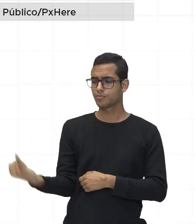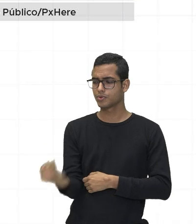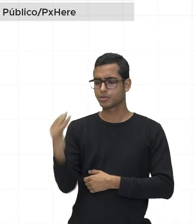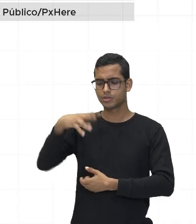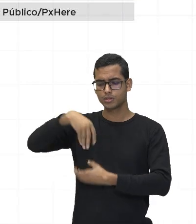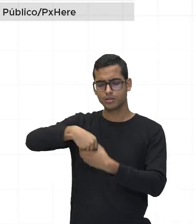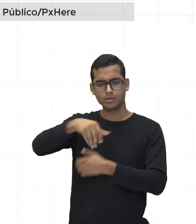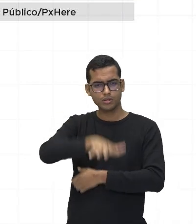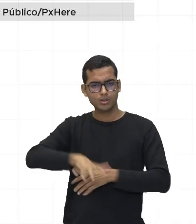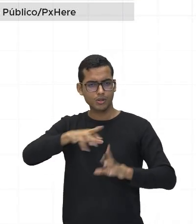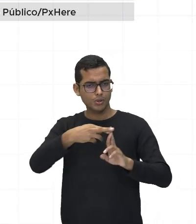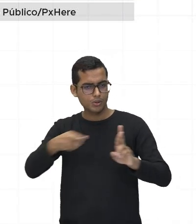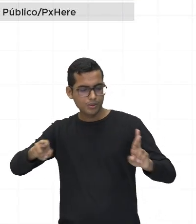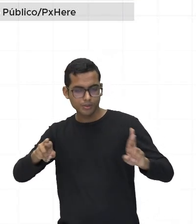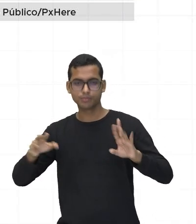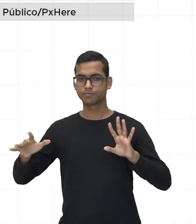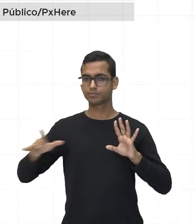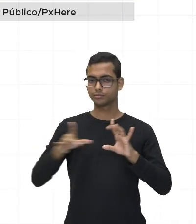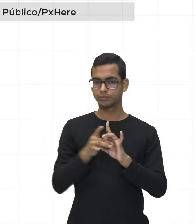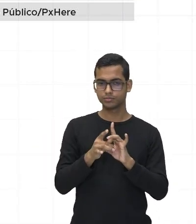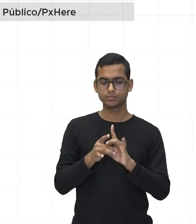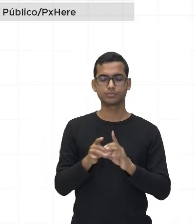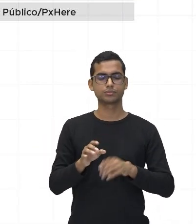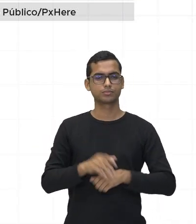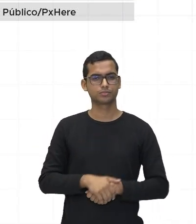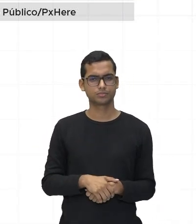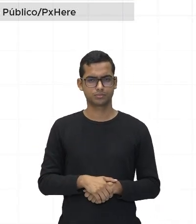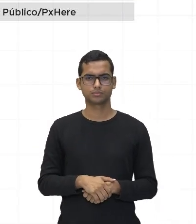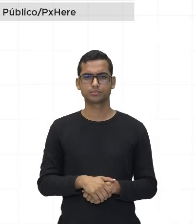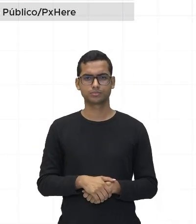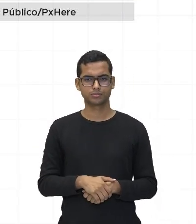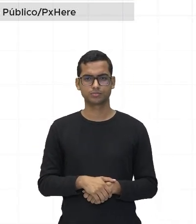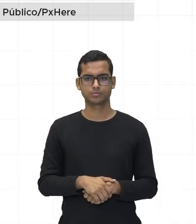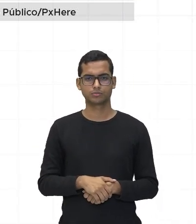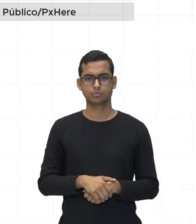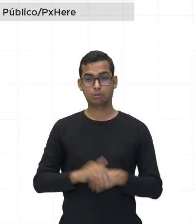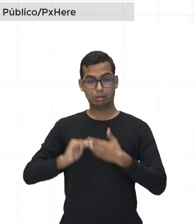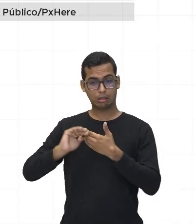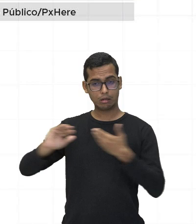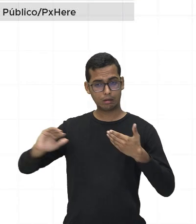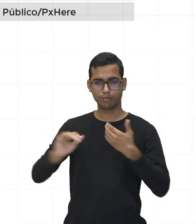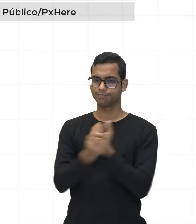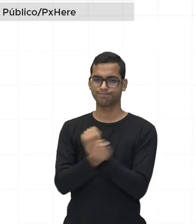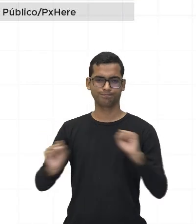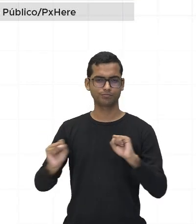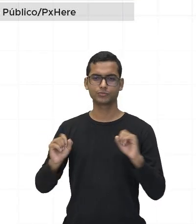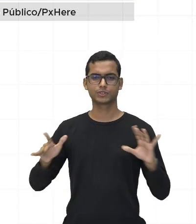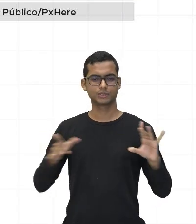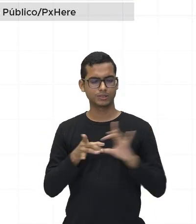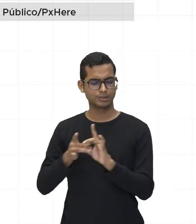Mitos e símbolos estão conectados no mundo religioso, não tem como separá-los.